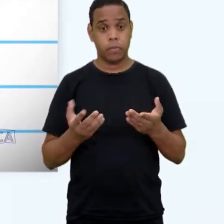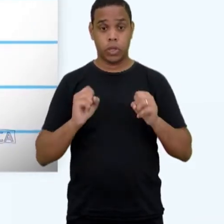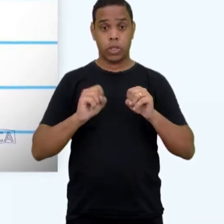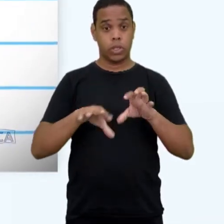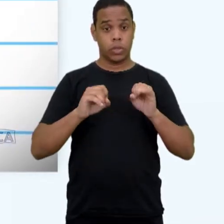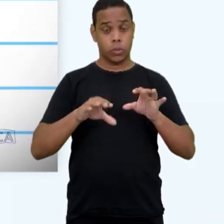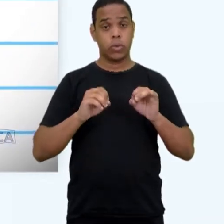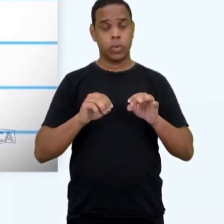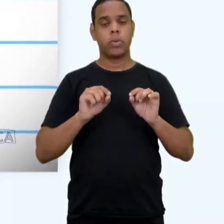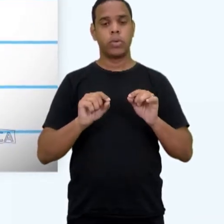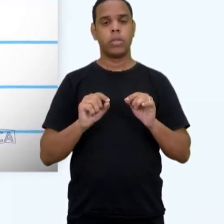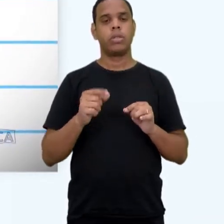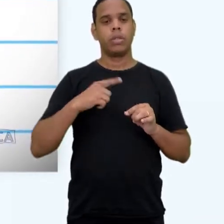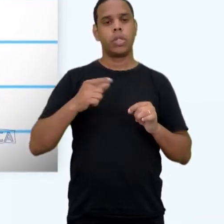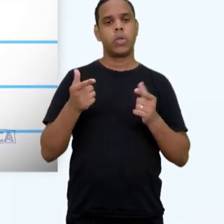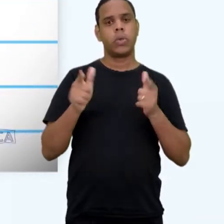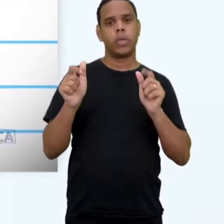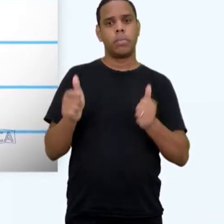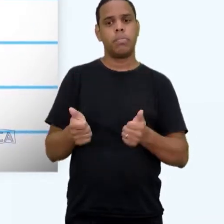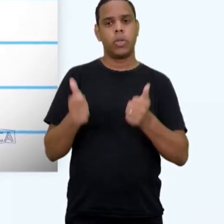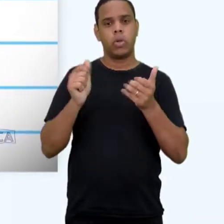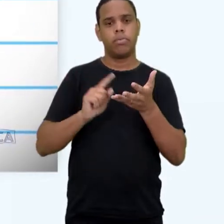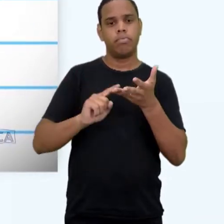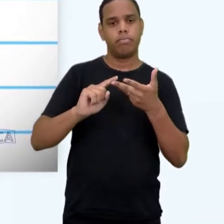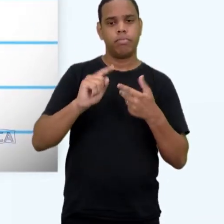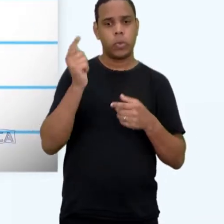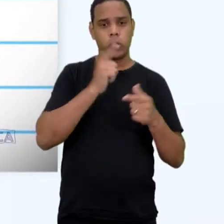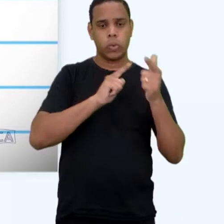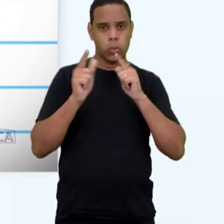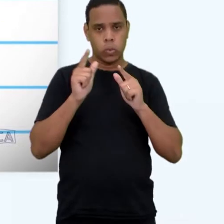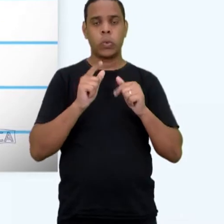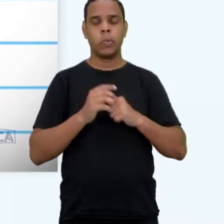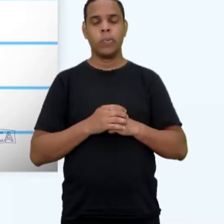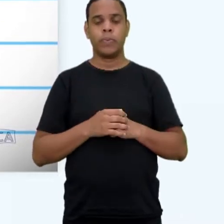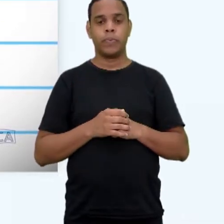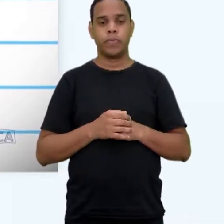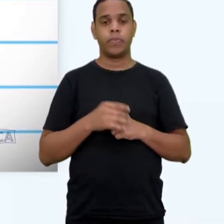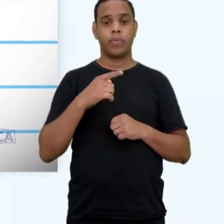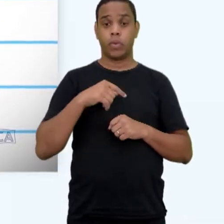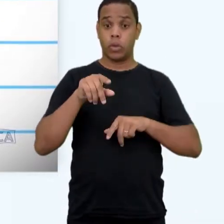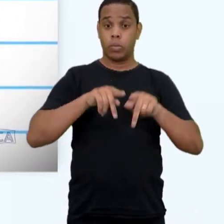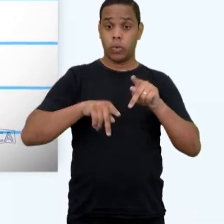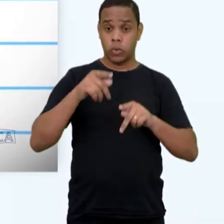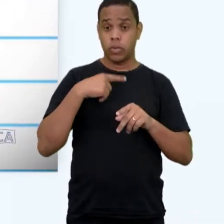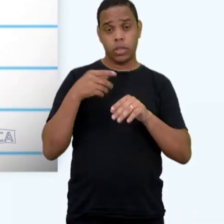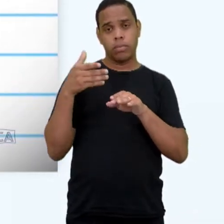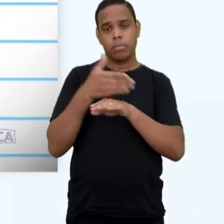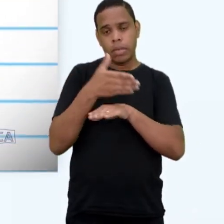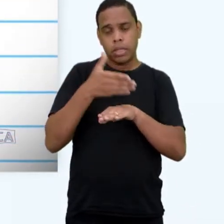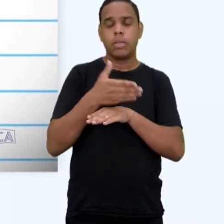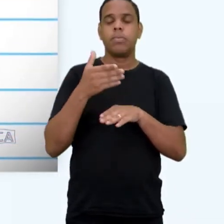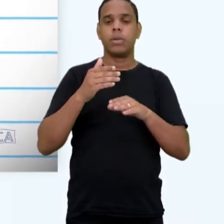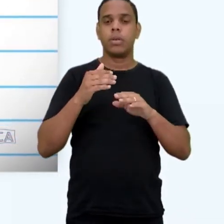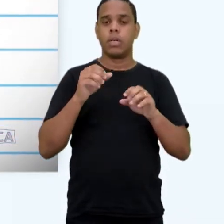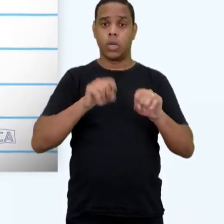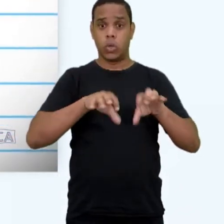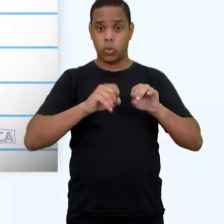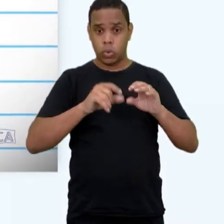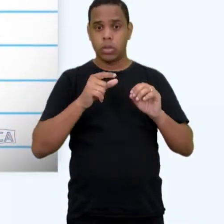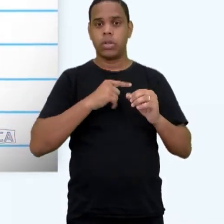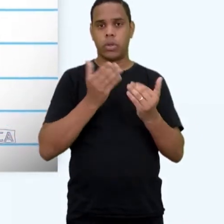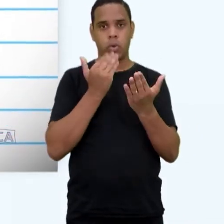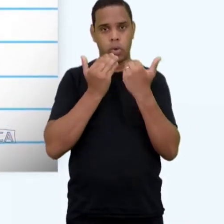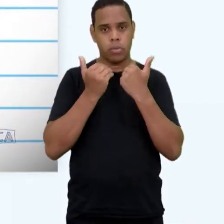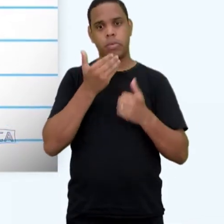é eficaz, outras melhorias são alcançadas paralelamente. Uma população com acesso à educação, via de regra, se